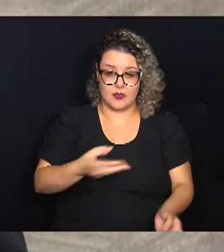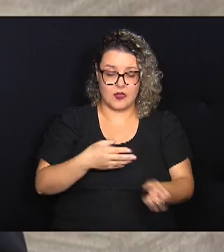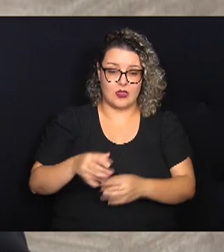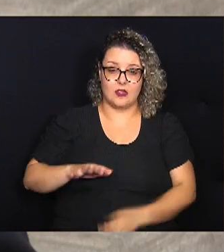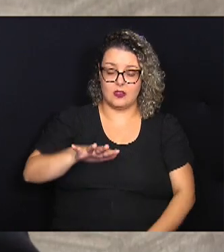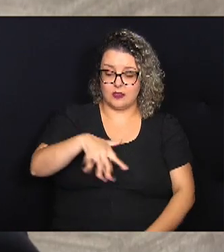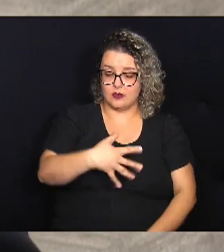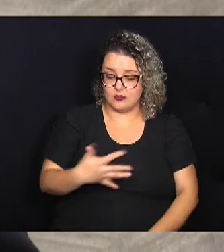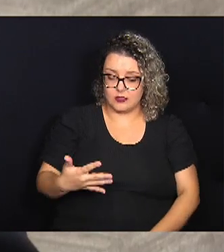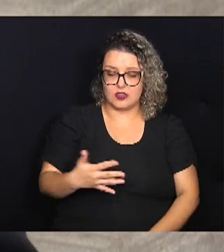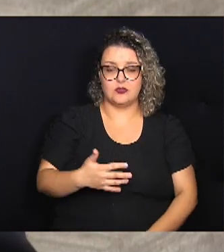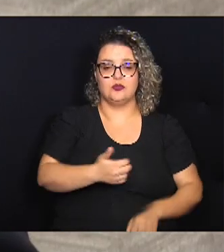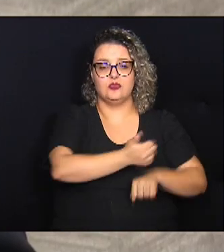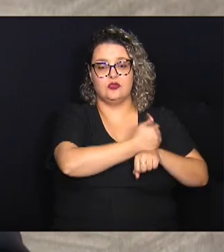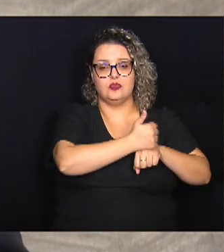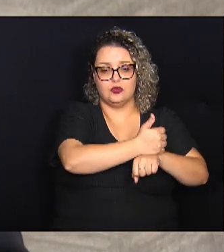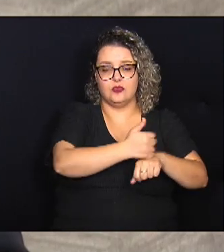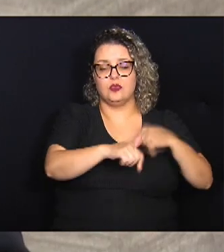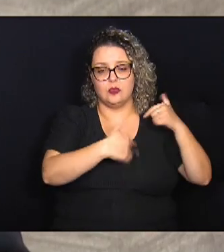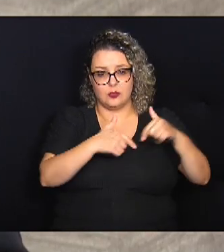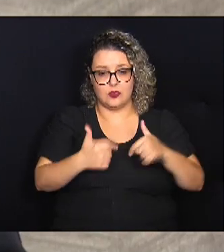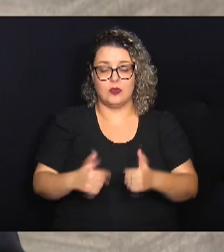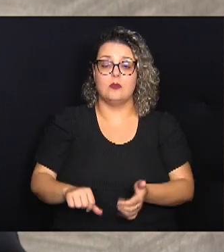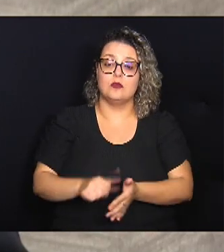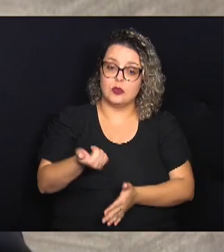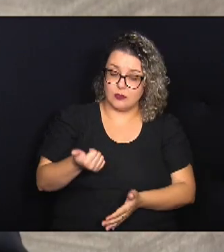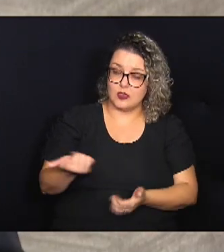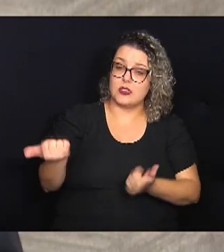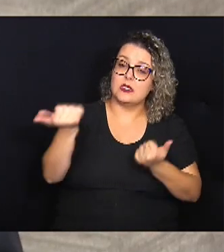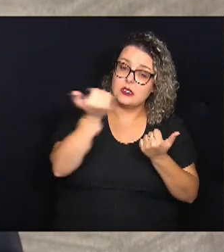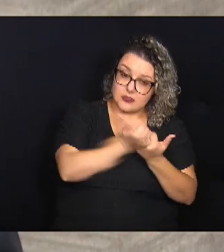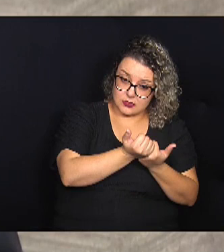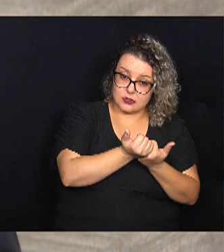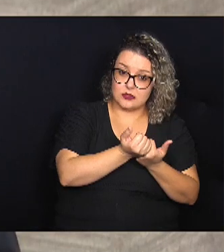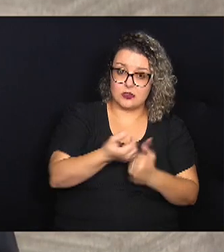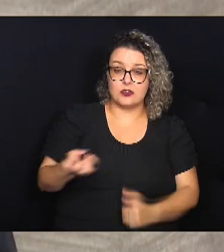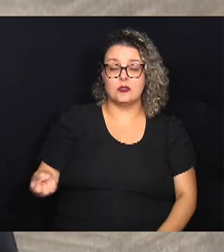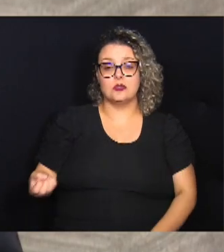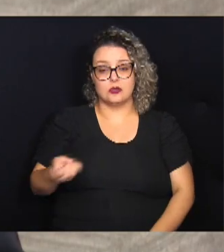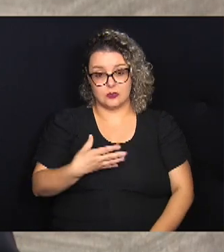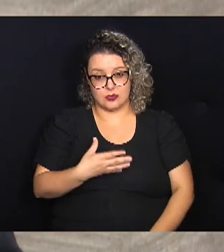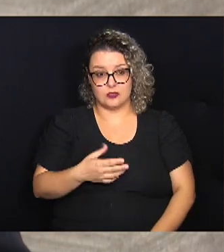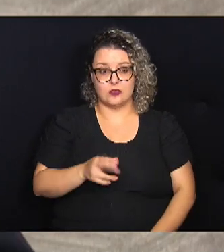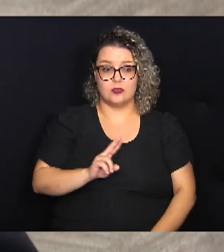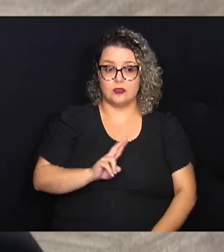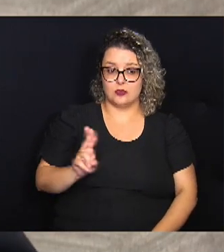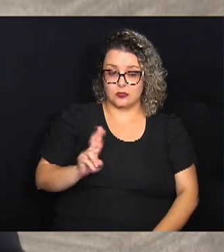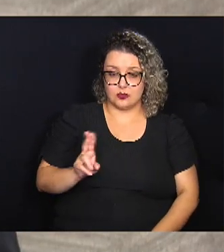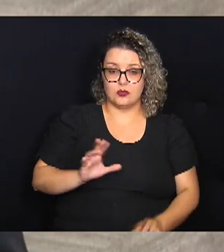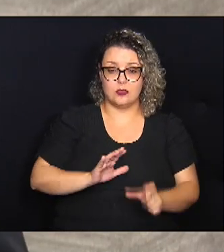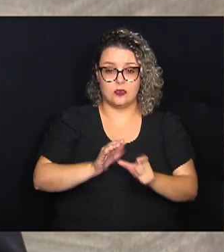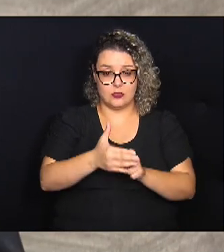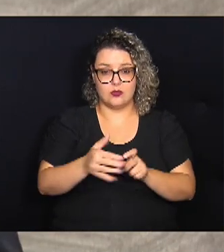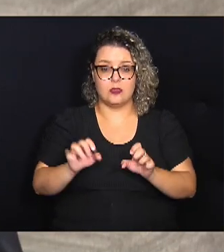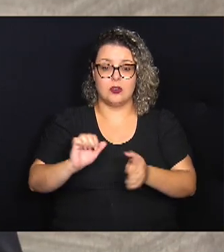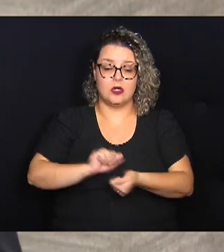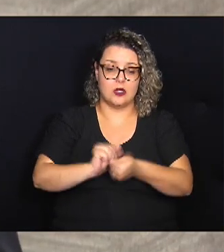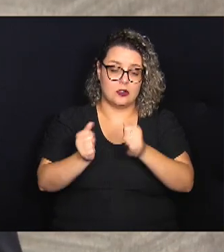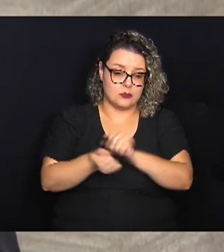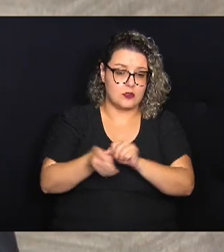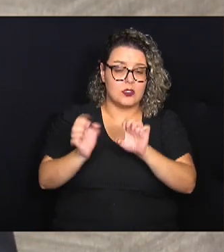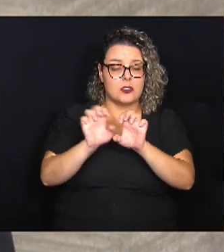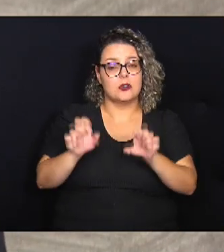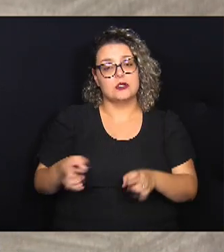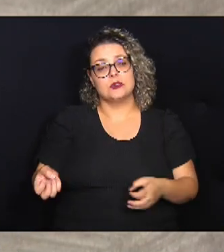carreira. Então, primeiro, transformar esses cargos numa nova nomenclatura, adequando a estrutura